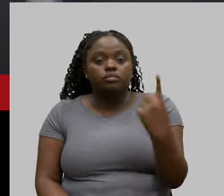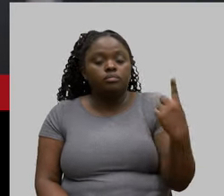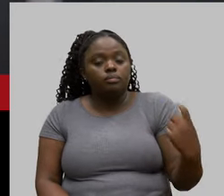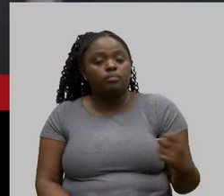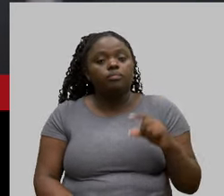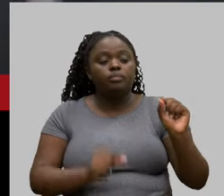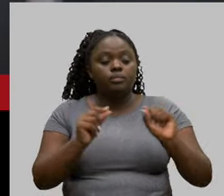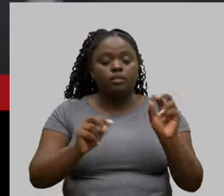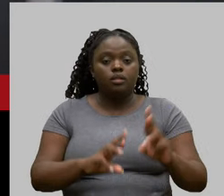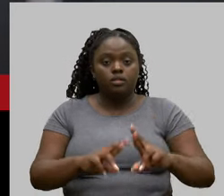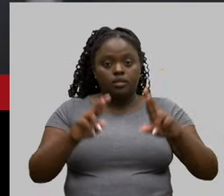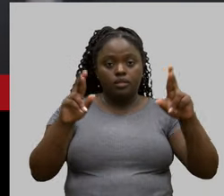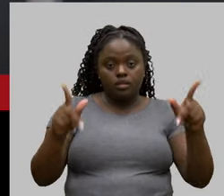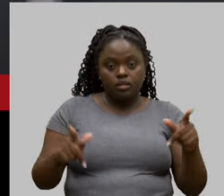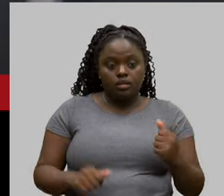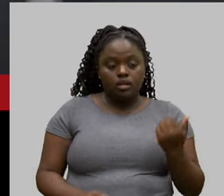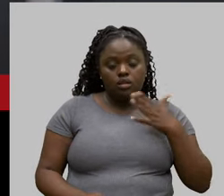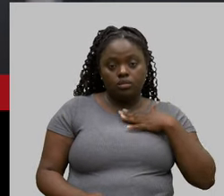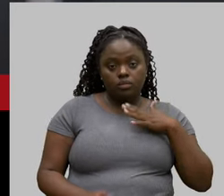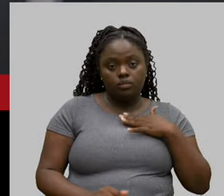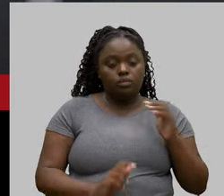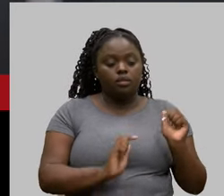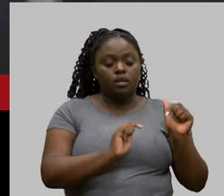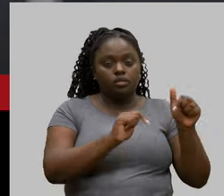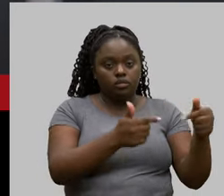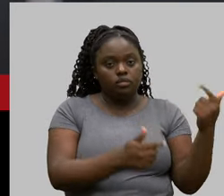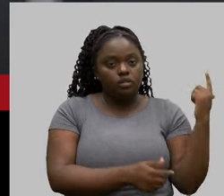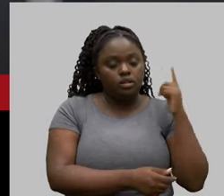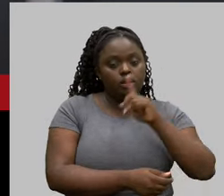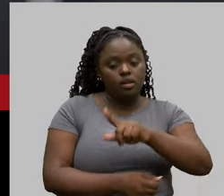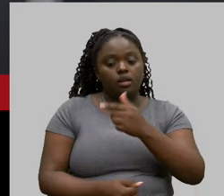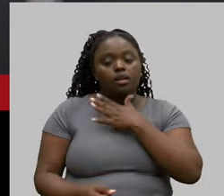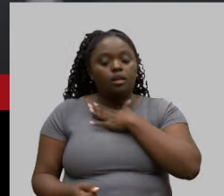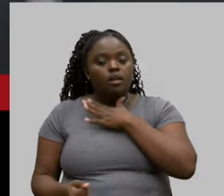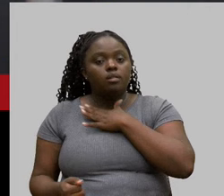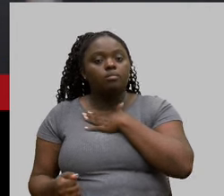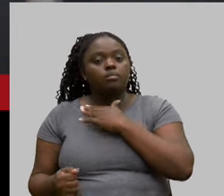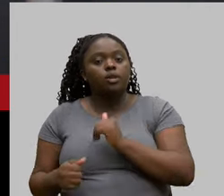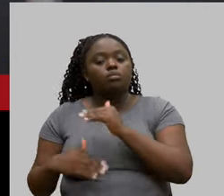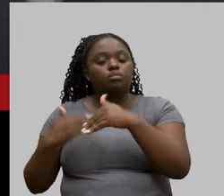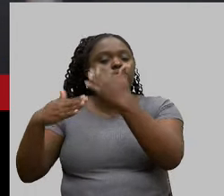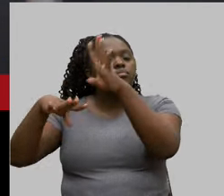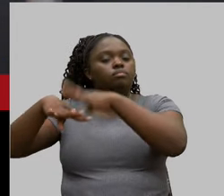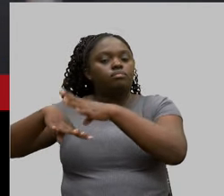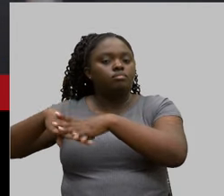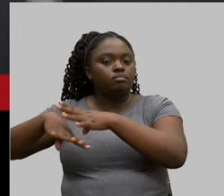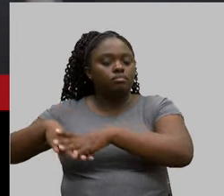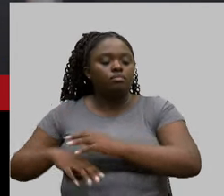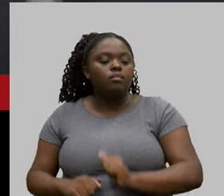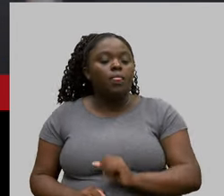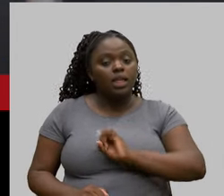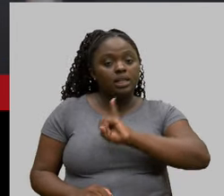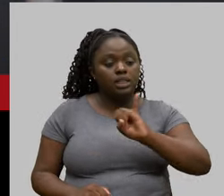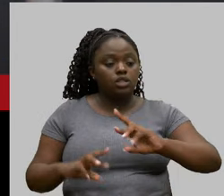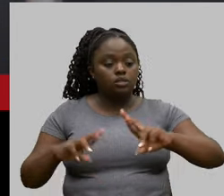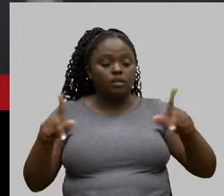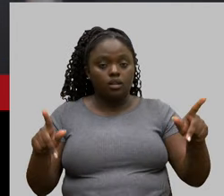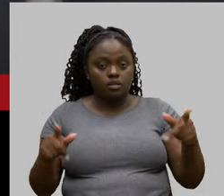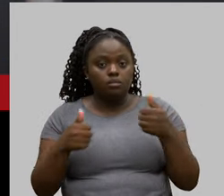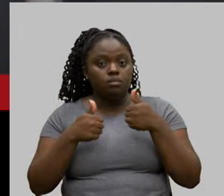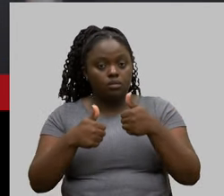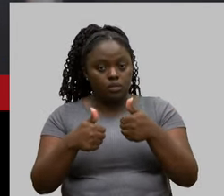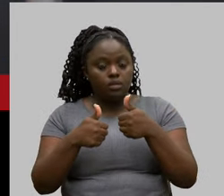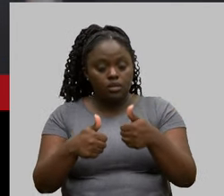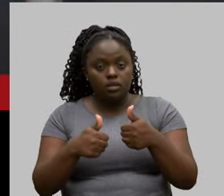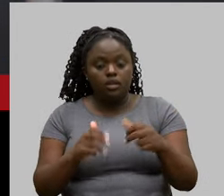a diferença entre os meus ativos garantidores e as minhas provisões matemáticas caso essa diferença seja positiva Eu tenho um